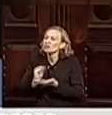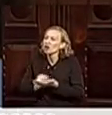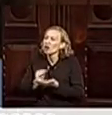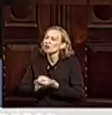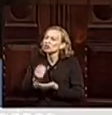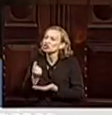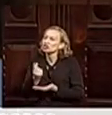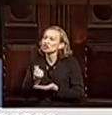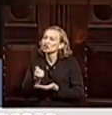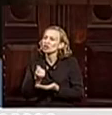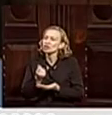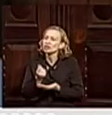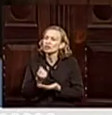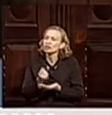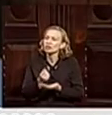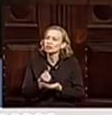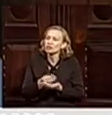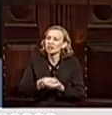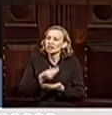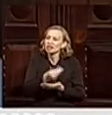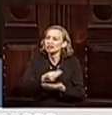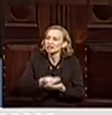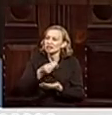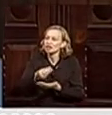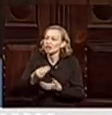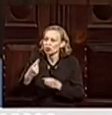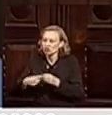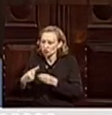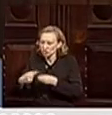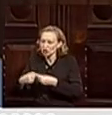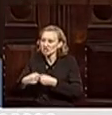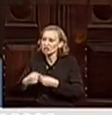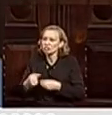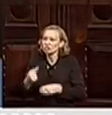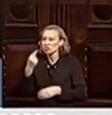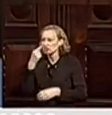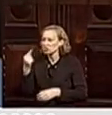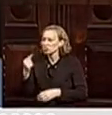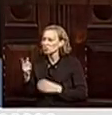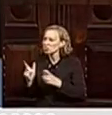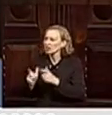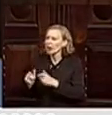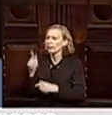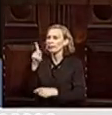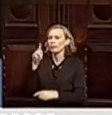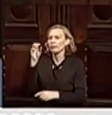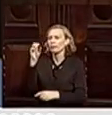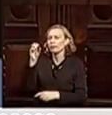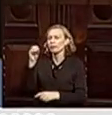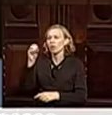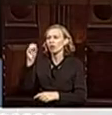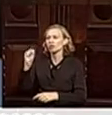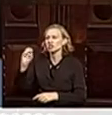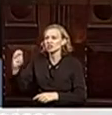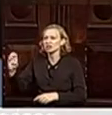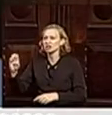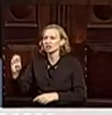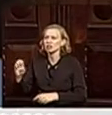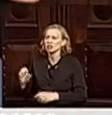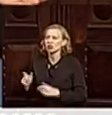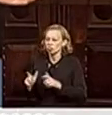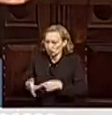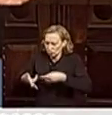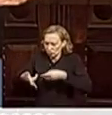os municípios. Visitamos o Hospital da Posse há poucos meses, vimos lá uma situação de um necrotério com a